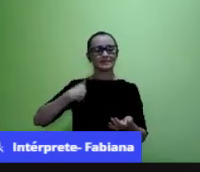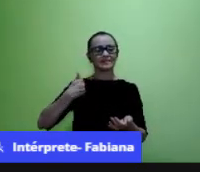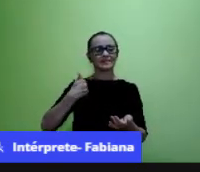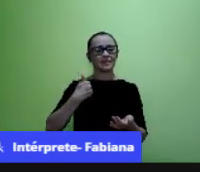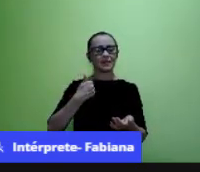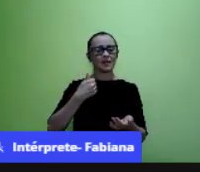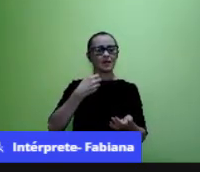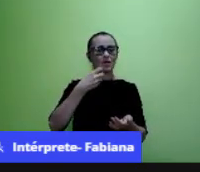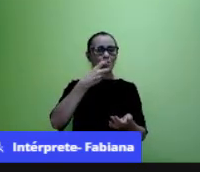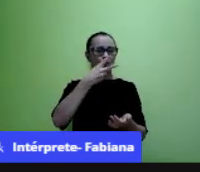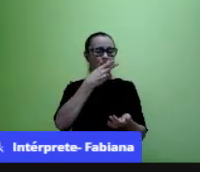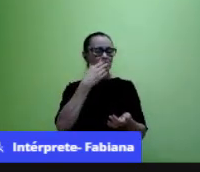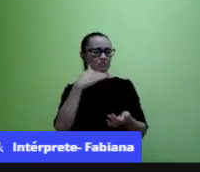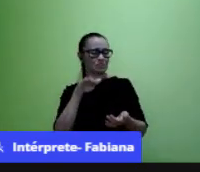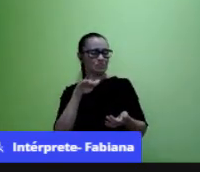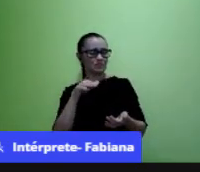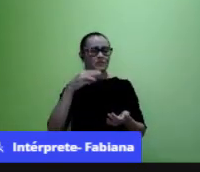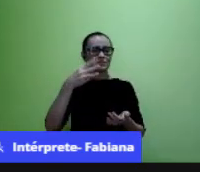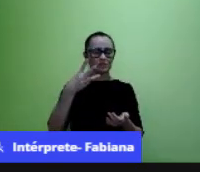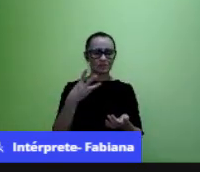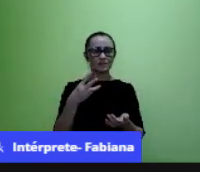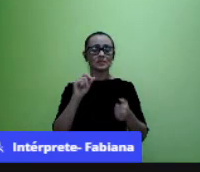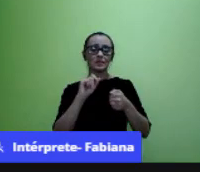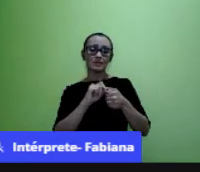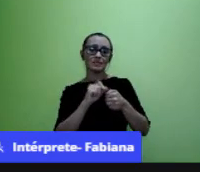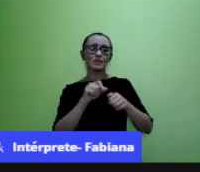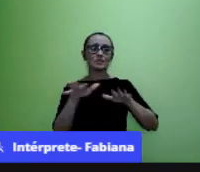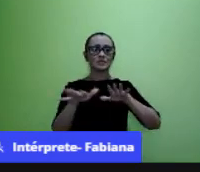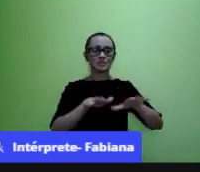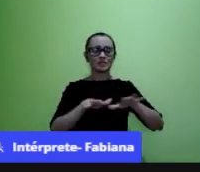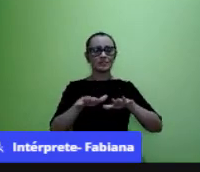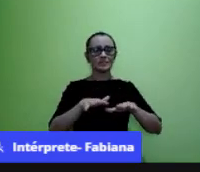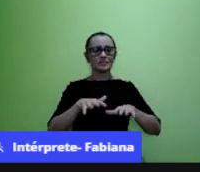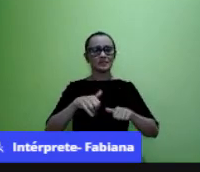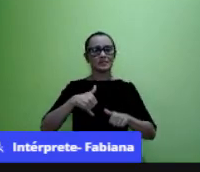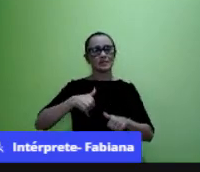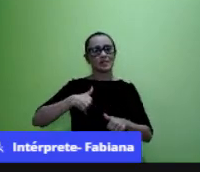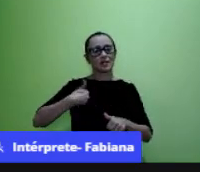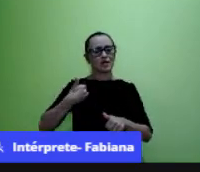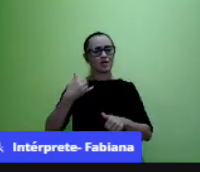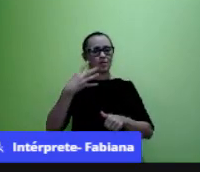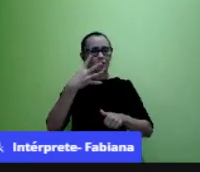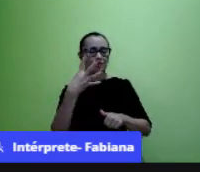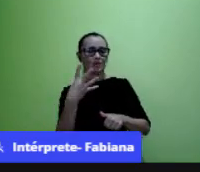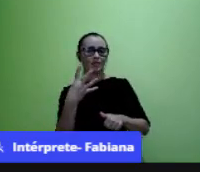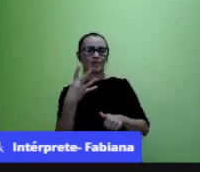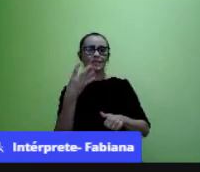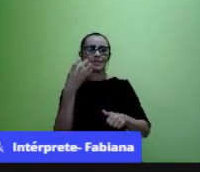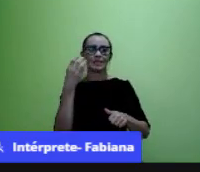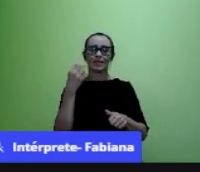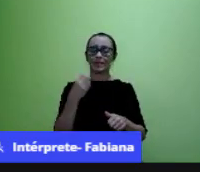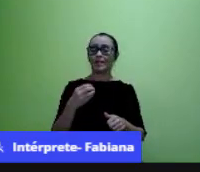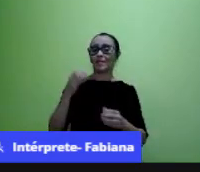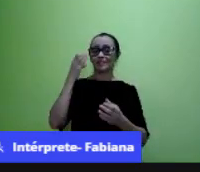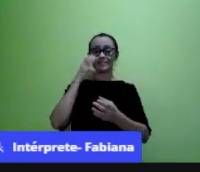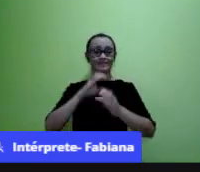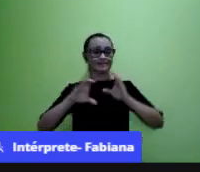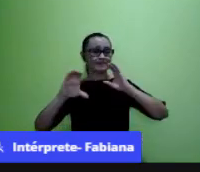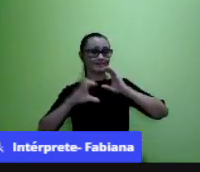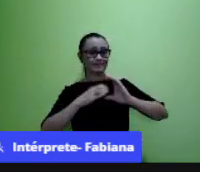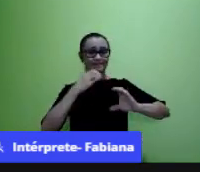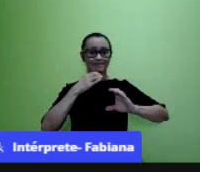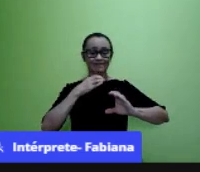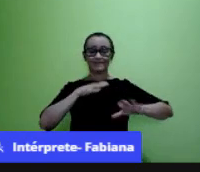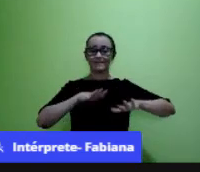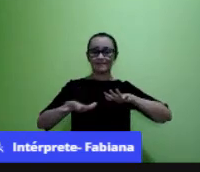meio, ela já começa a repetir os gestos. Lá com 4 anos, ela canta, ela faz os gestos e ela brinca. E